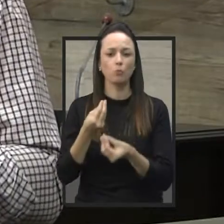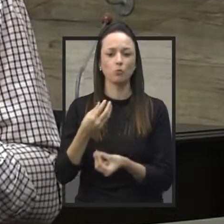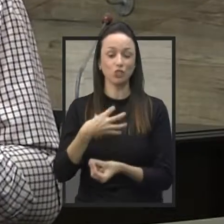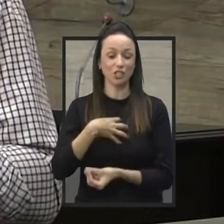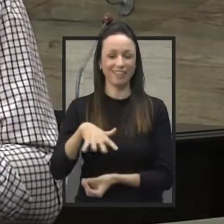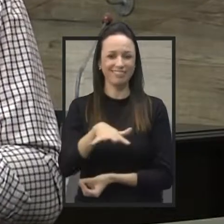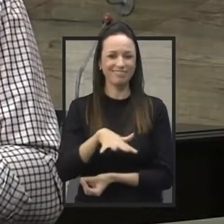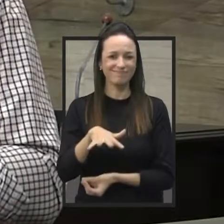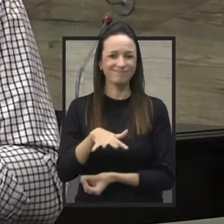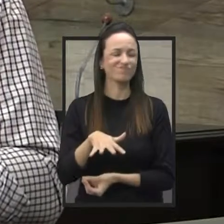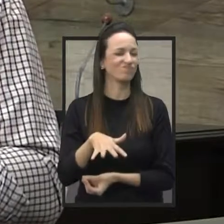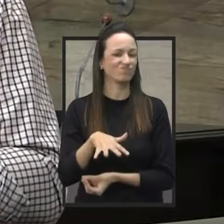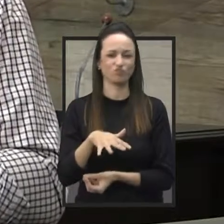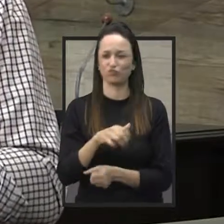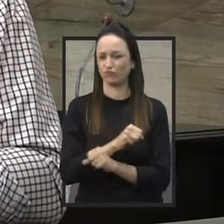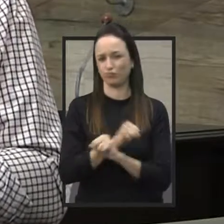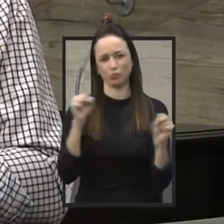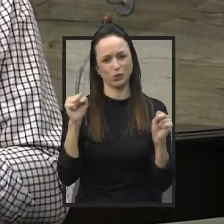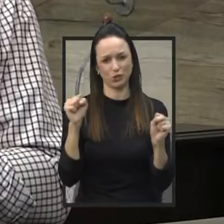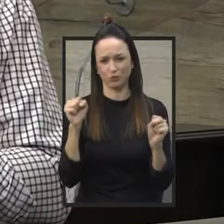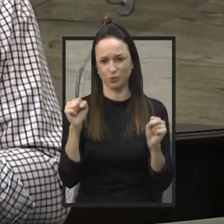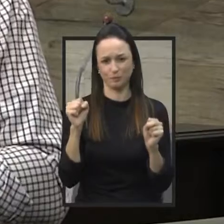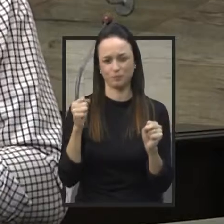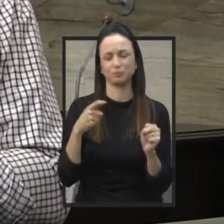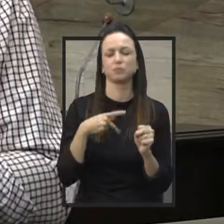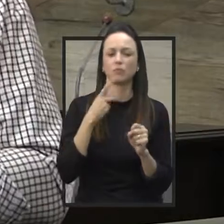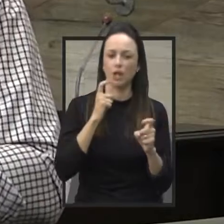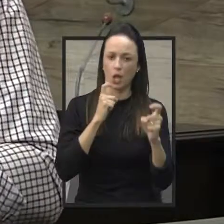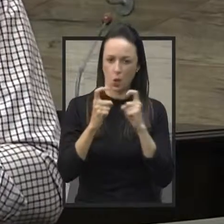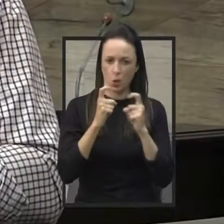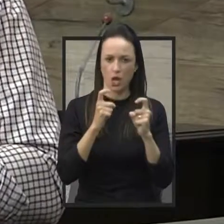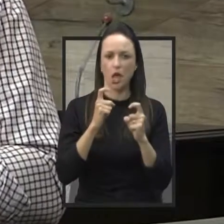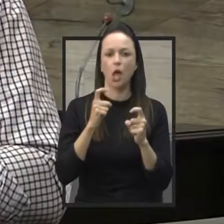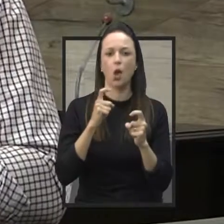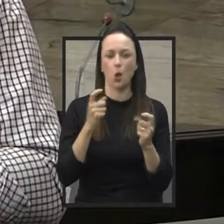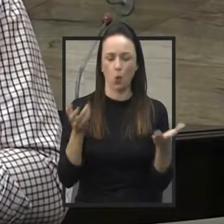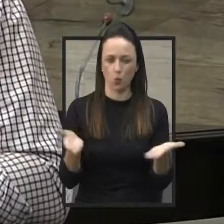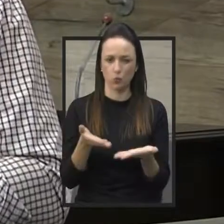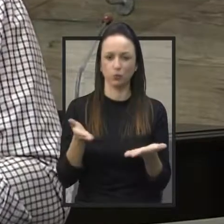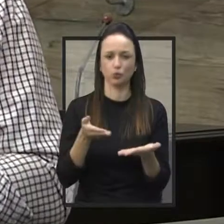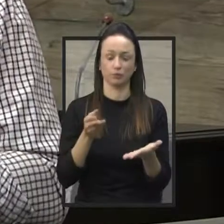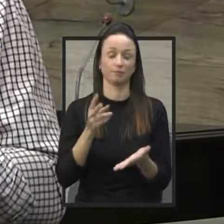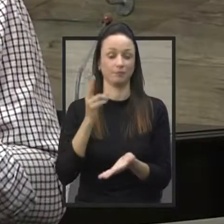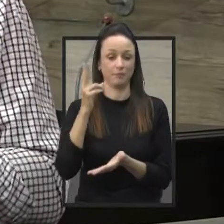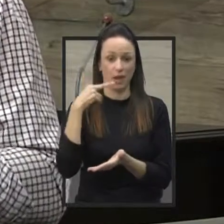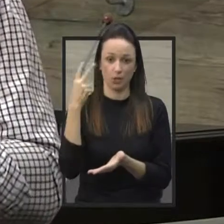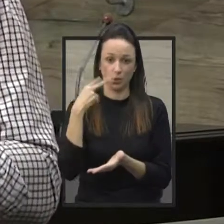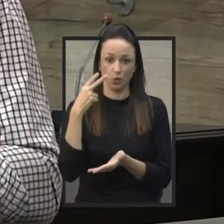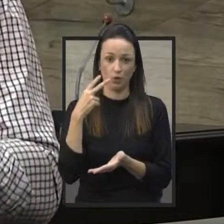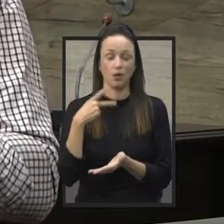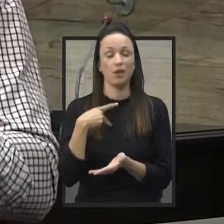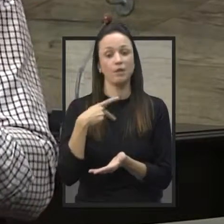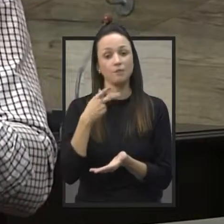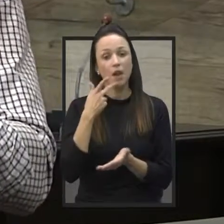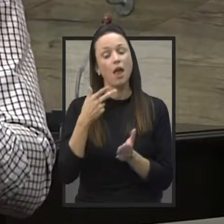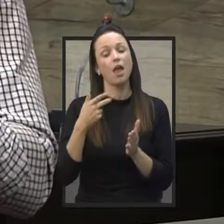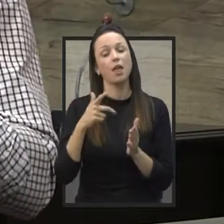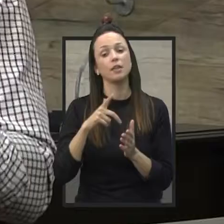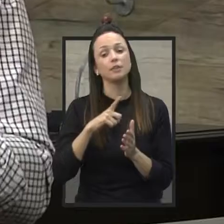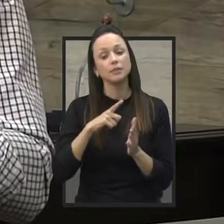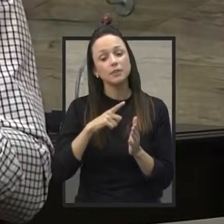impossível. Falei sobre a reunião que aconteceu no dia de hoje, aqui com os vereadores, e que iria trazer a